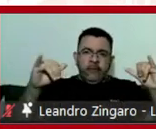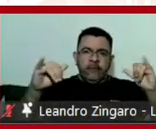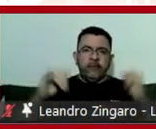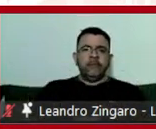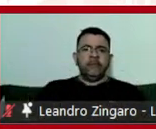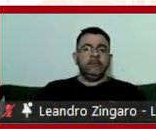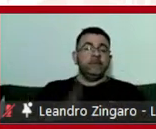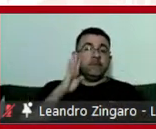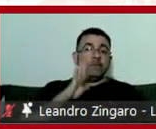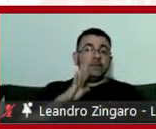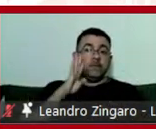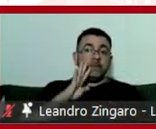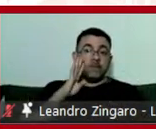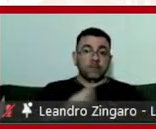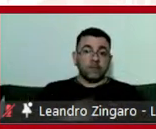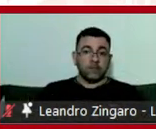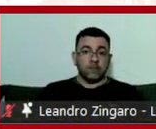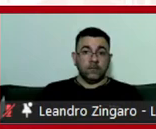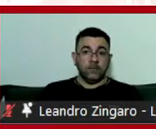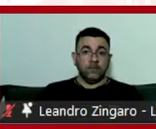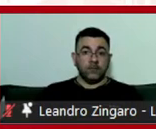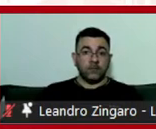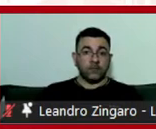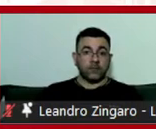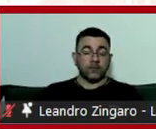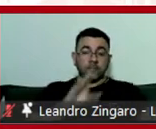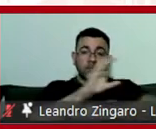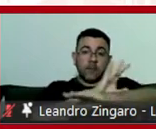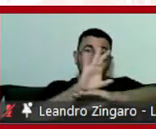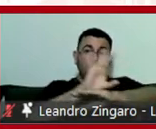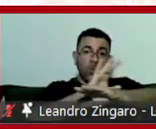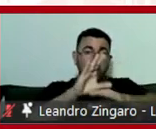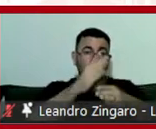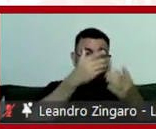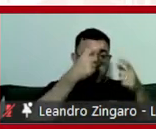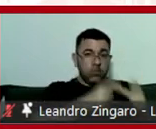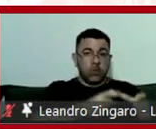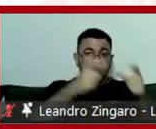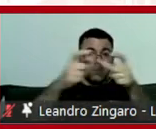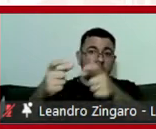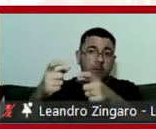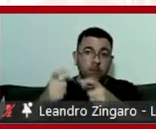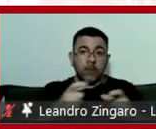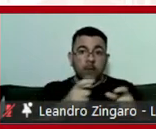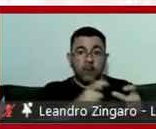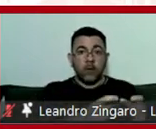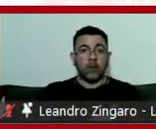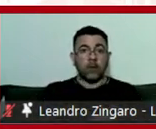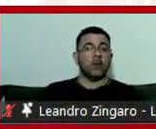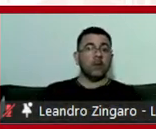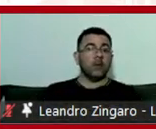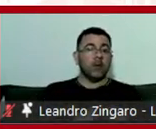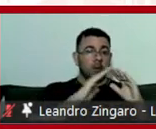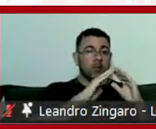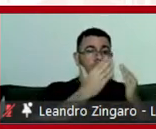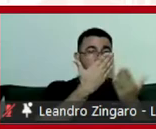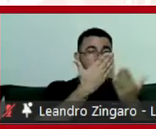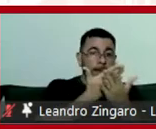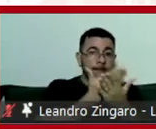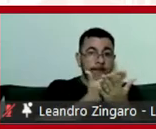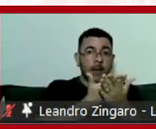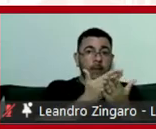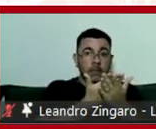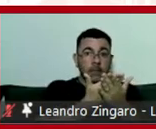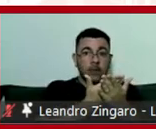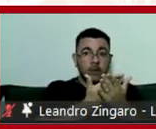a gente faz as matrículas dos cursos presenciais aqui também a gente tem uma rede eh de Escola de Formação prof ial que a gente vinculou ao